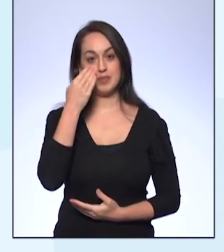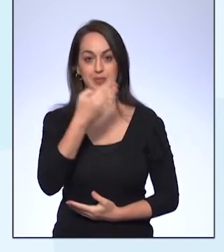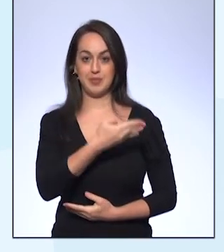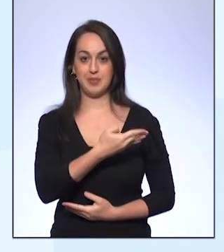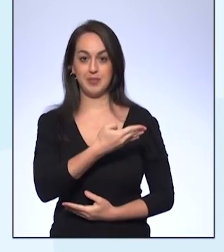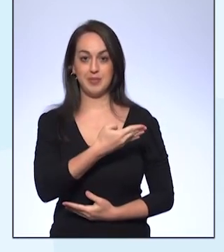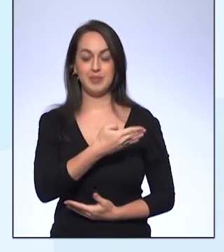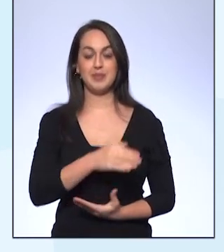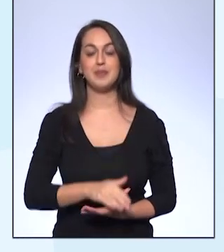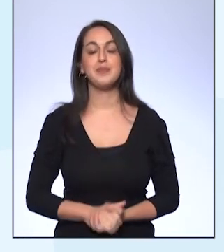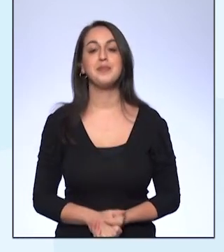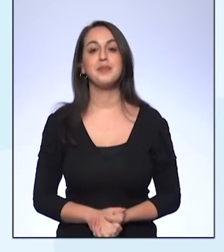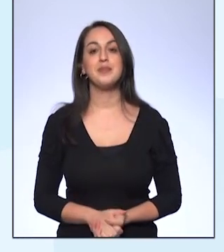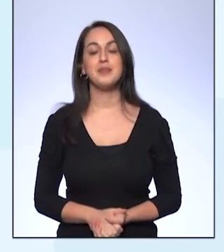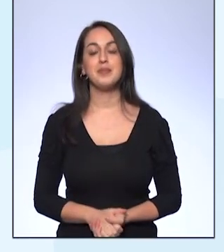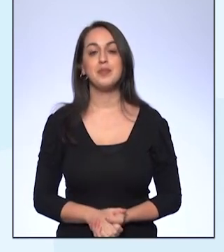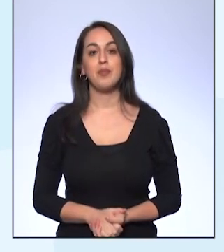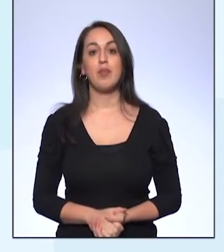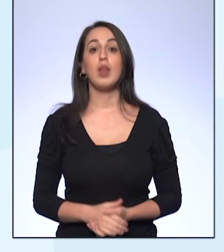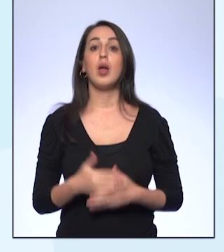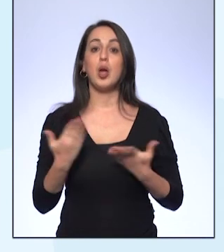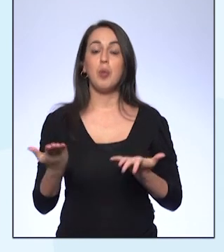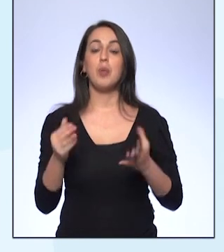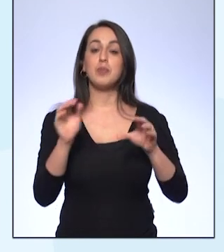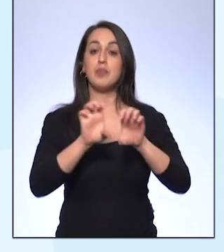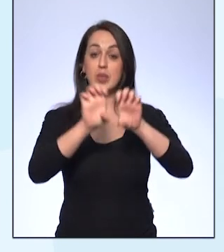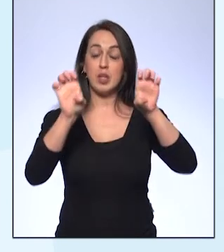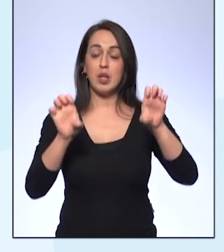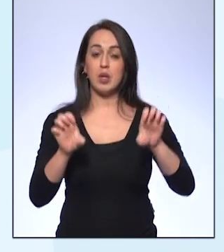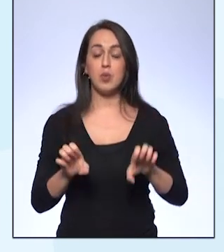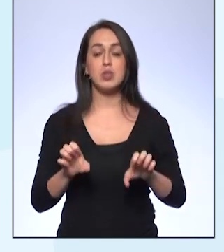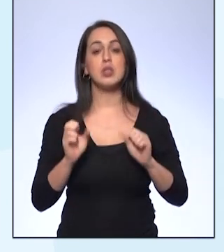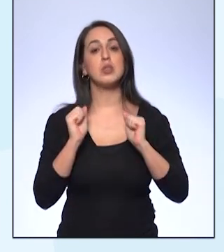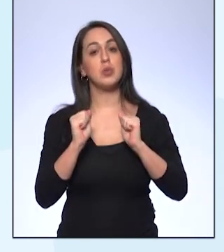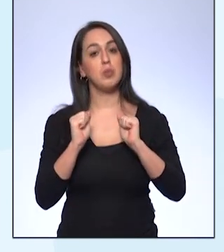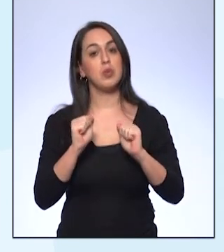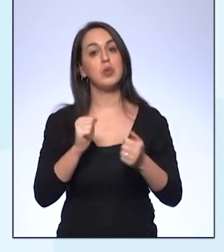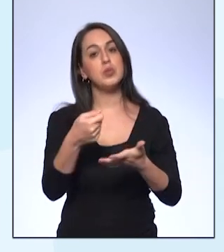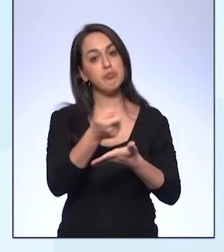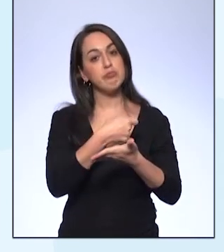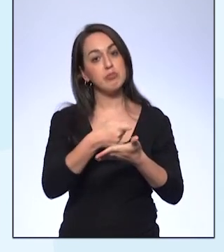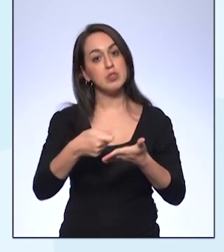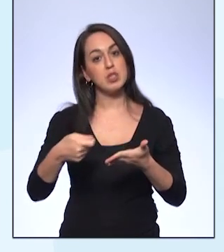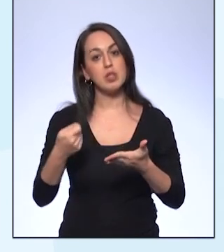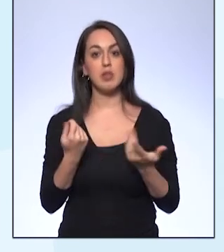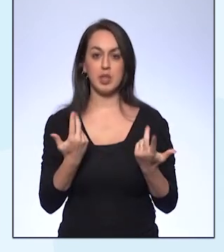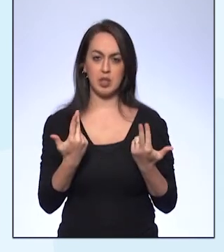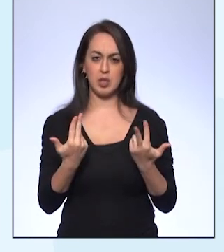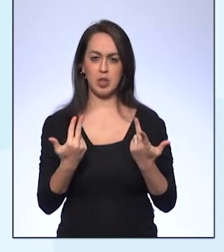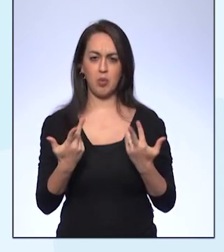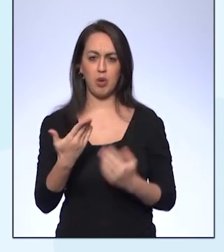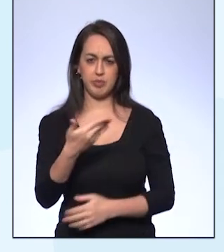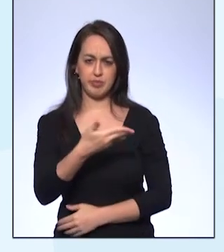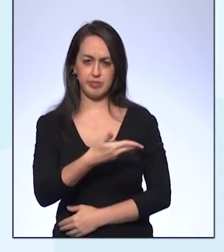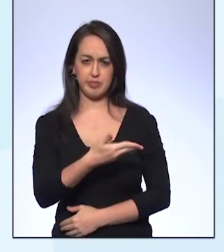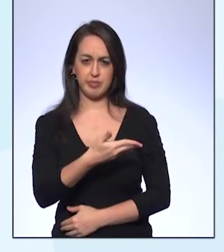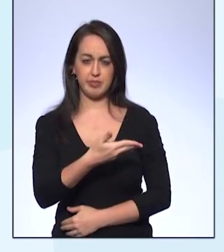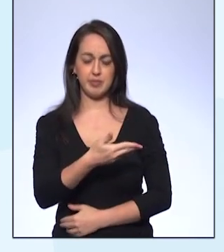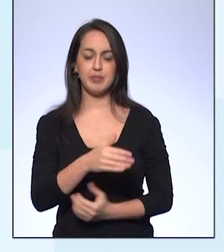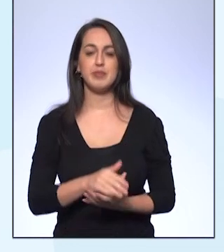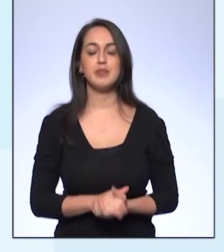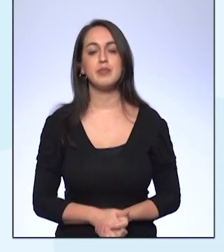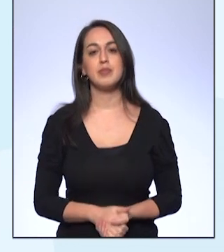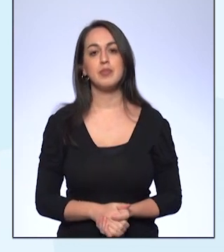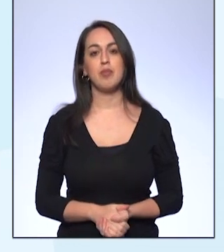R4. Muito bem. Esta equação, ela pode ser escrita neste formato que está bem aí no meio do